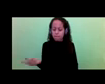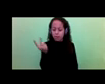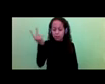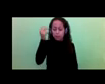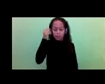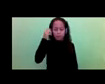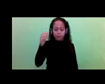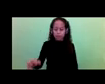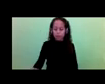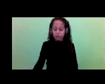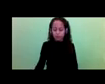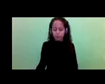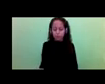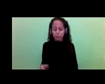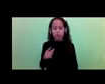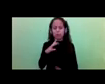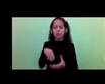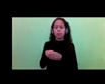O que é mais importante?